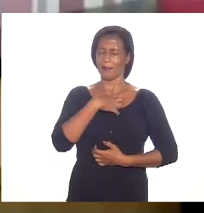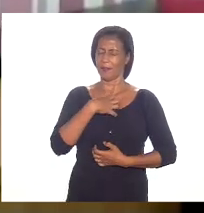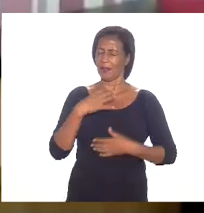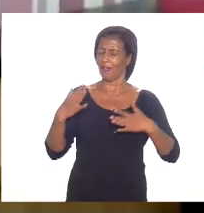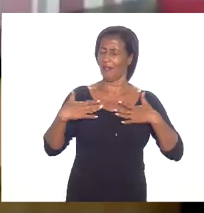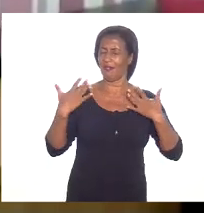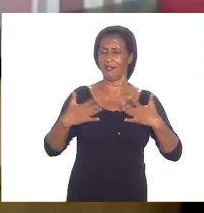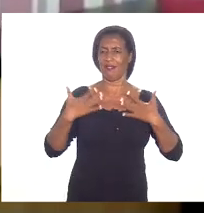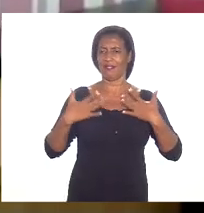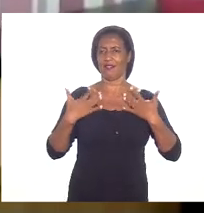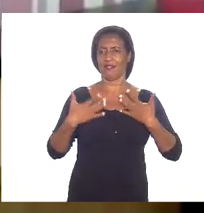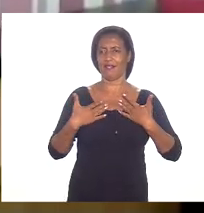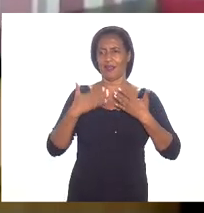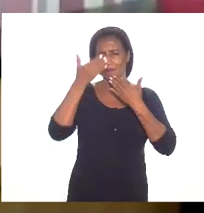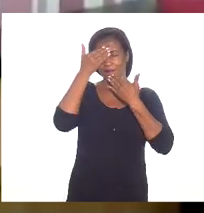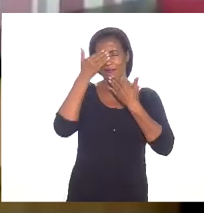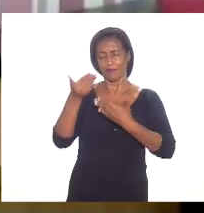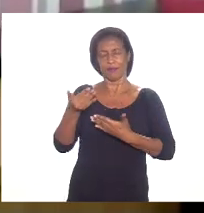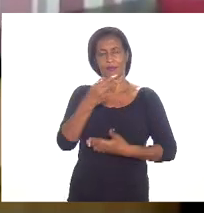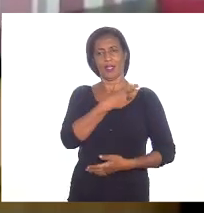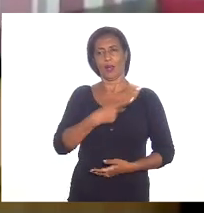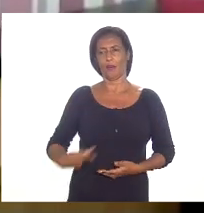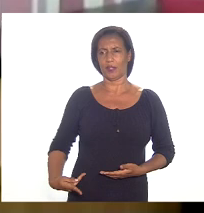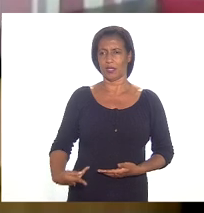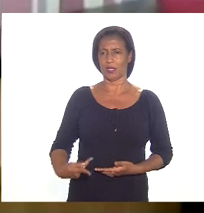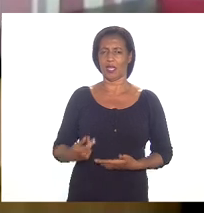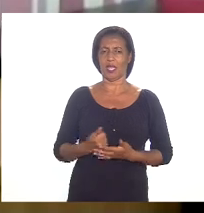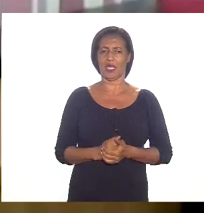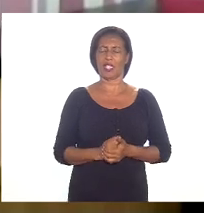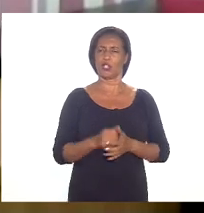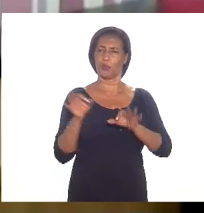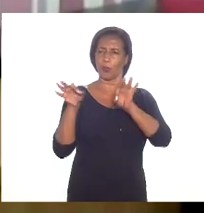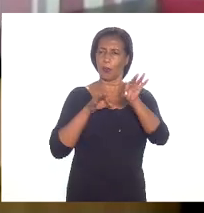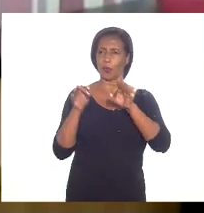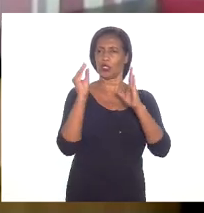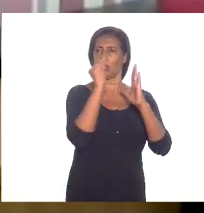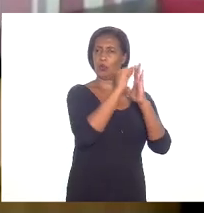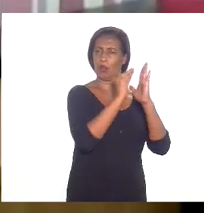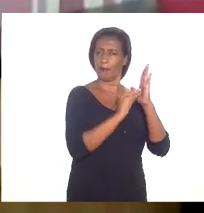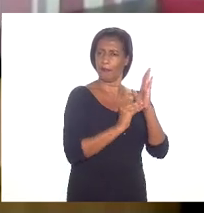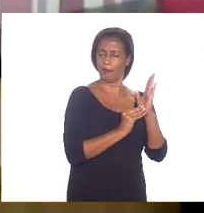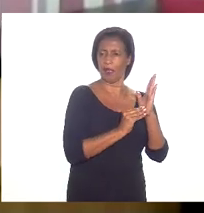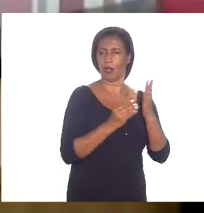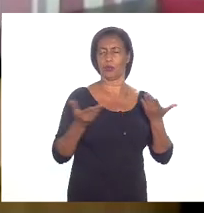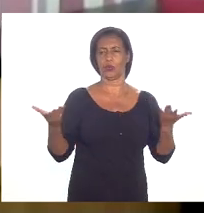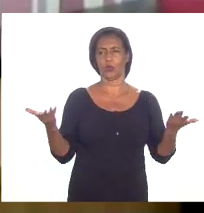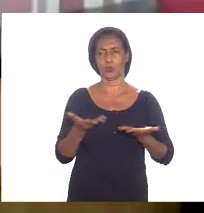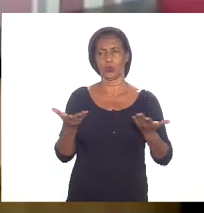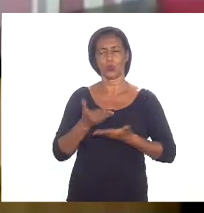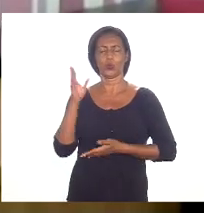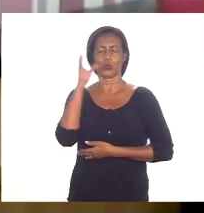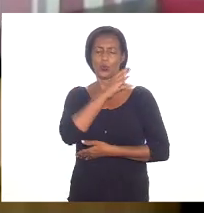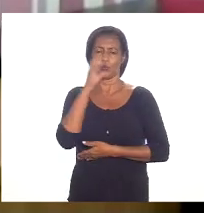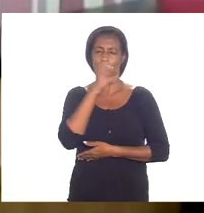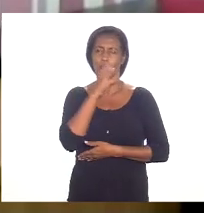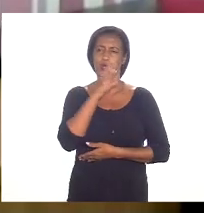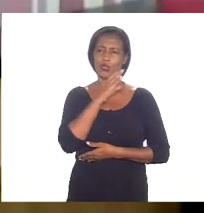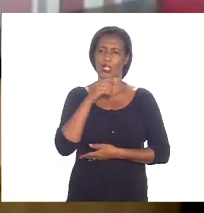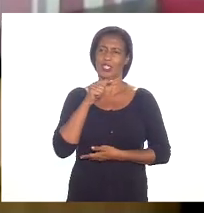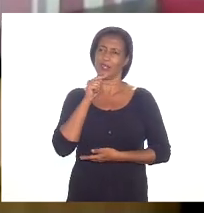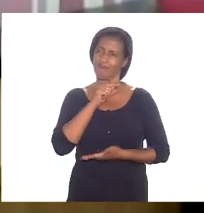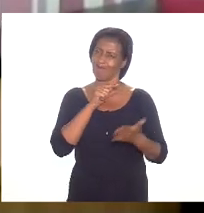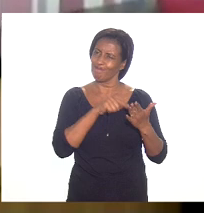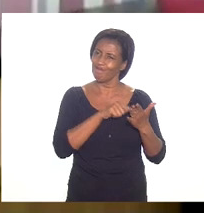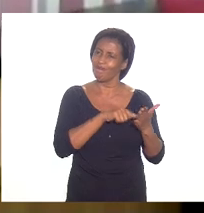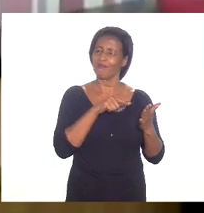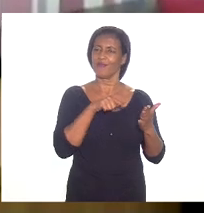e agradeço muito a Vossa Excelência por acatar e trazer esse projeto à pauta e colocá-lo na pauta com a urgência que ele merece, porque